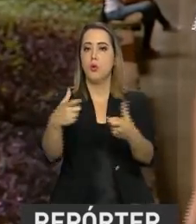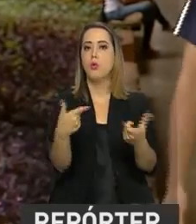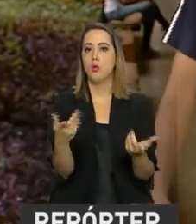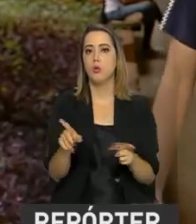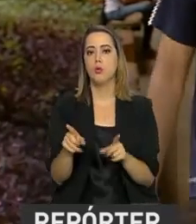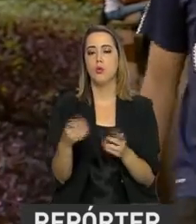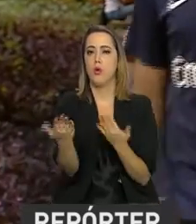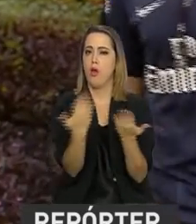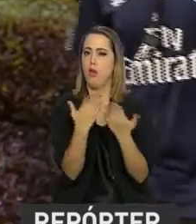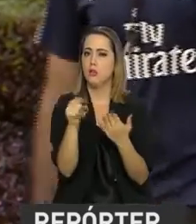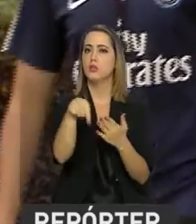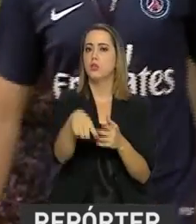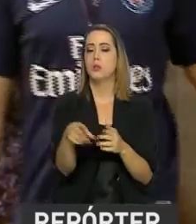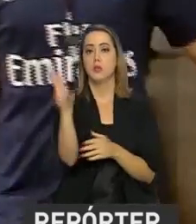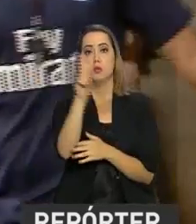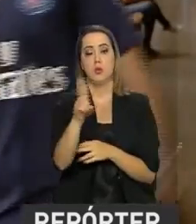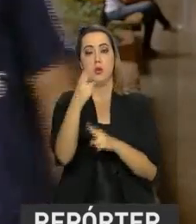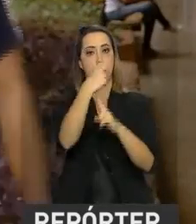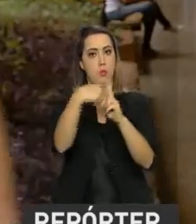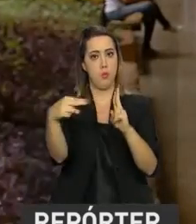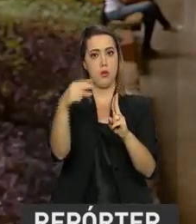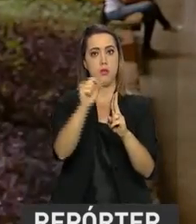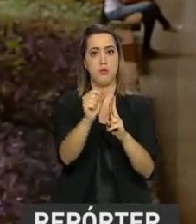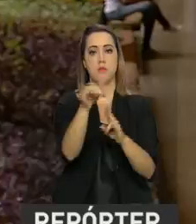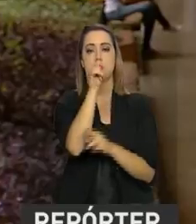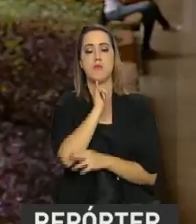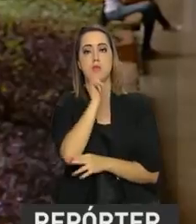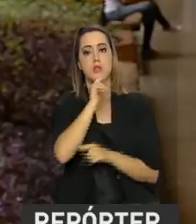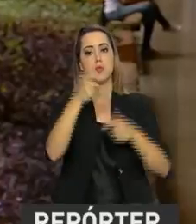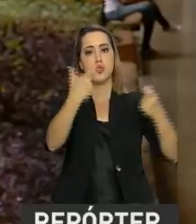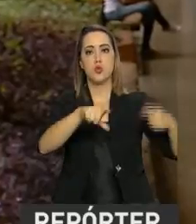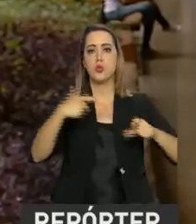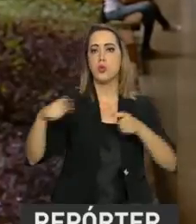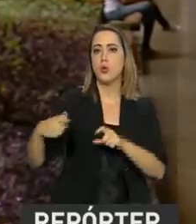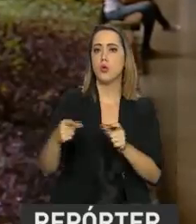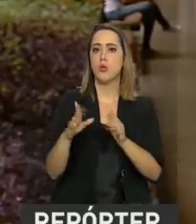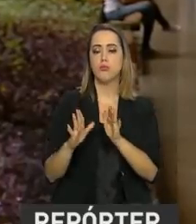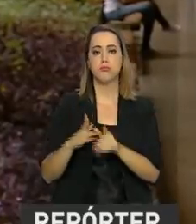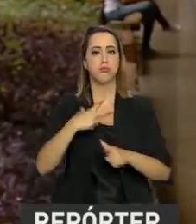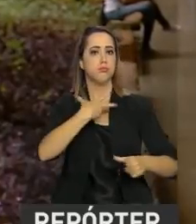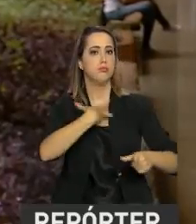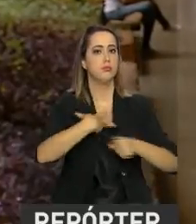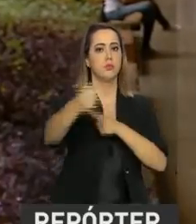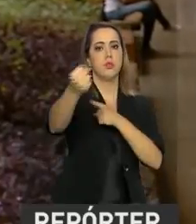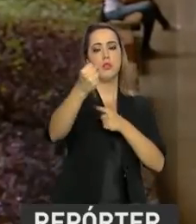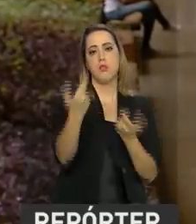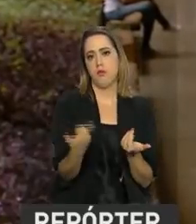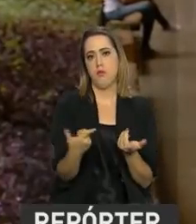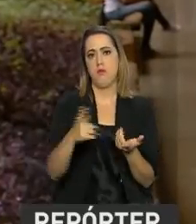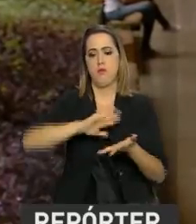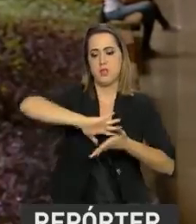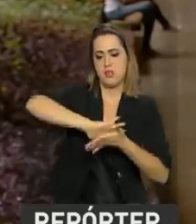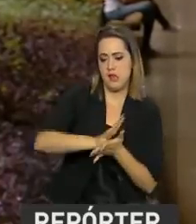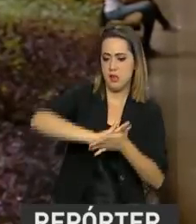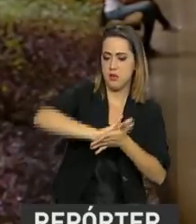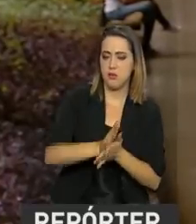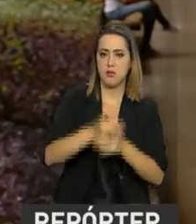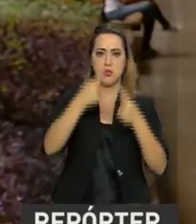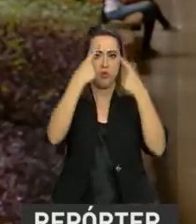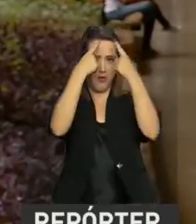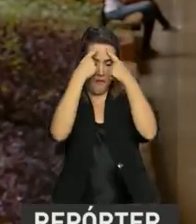a Universidade de Brasília em exemplos de ambientes para a superação da intolerância, da violência,